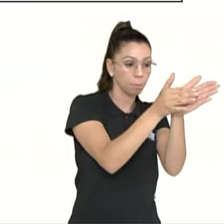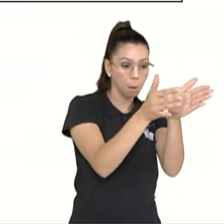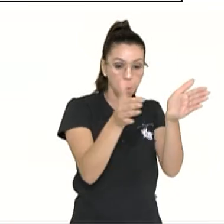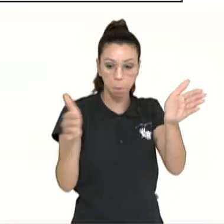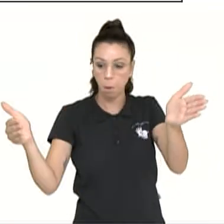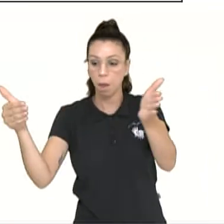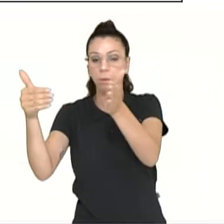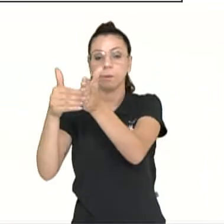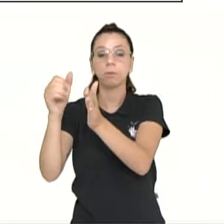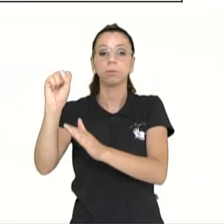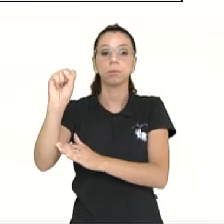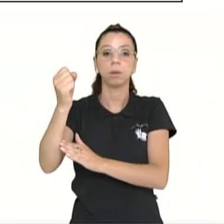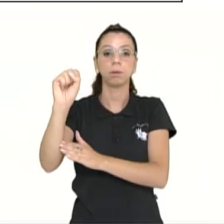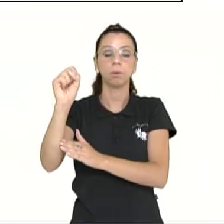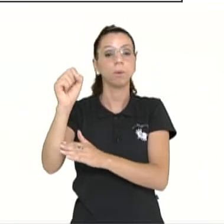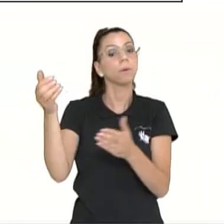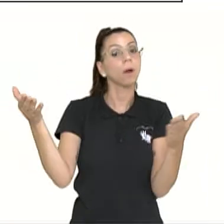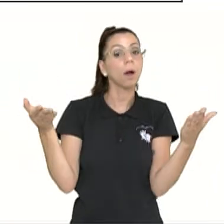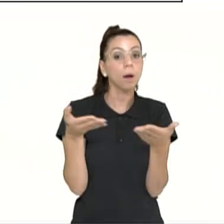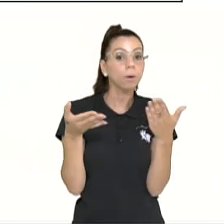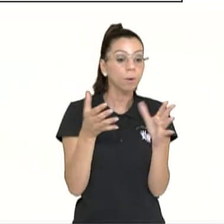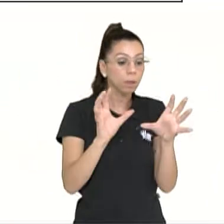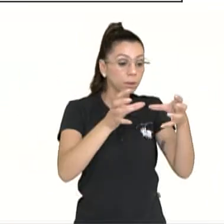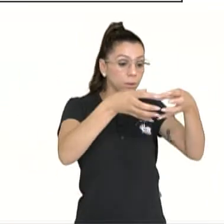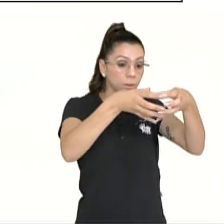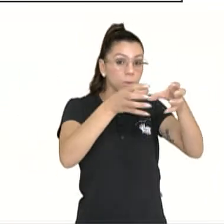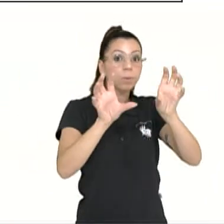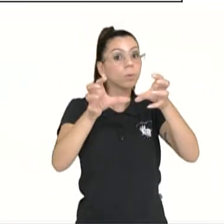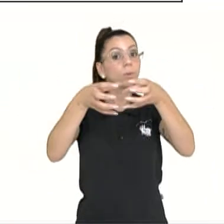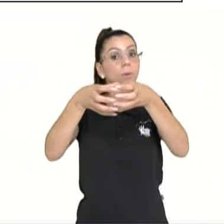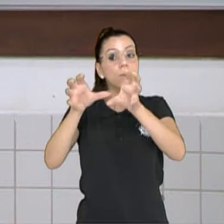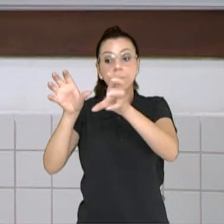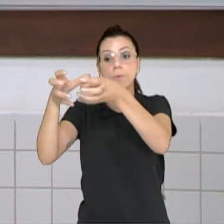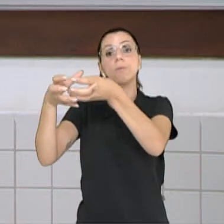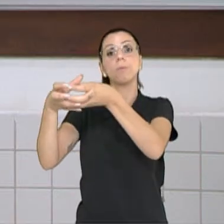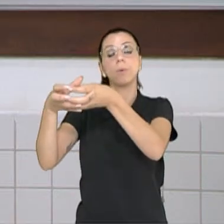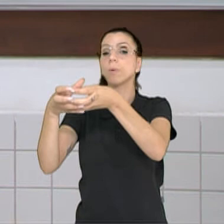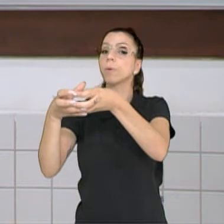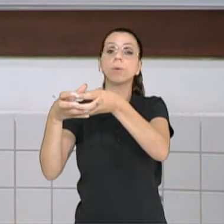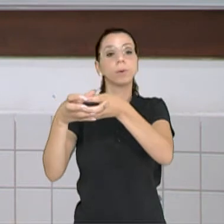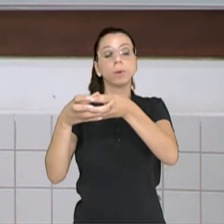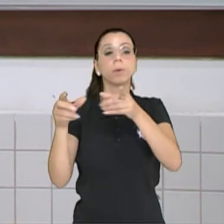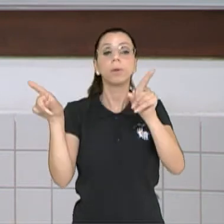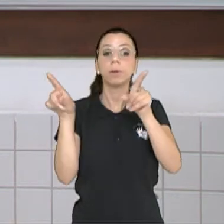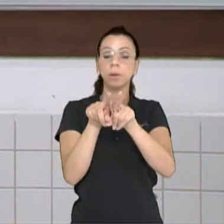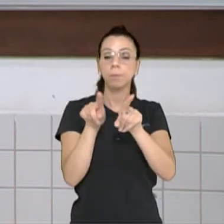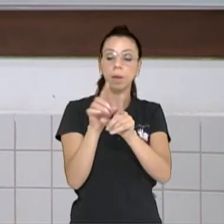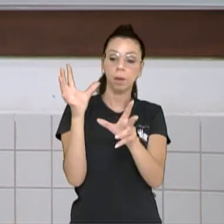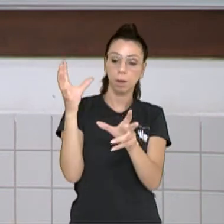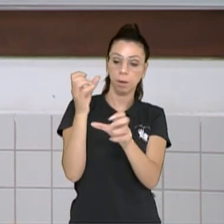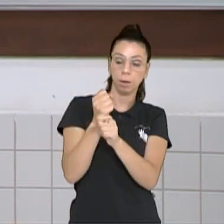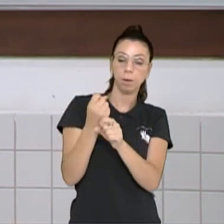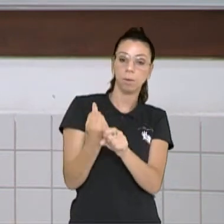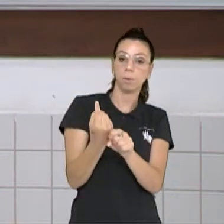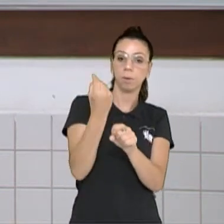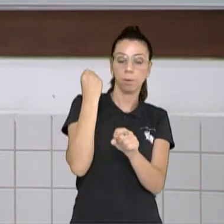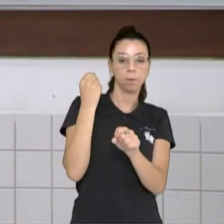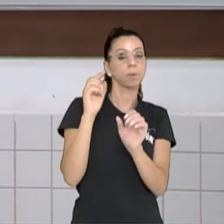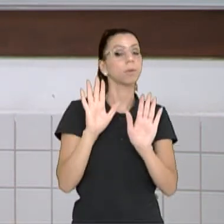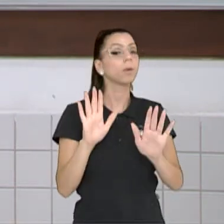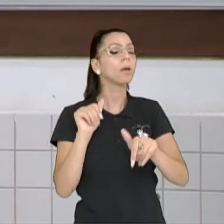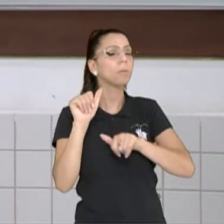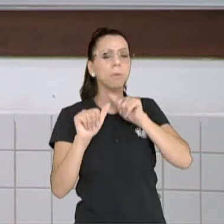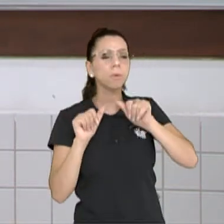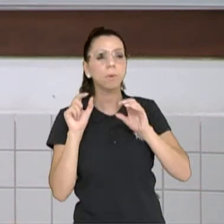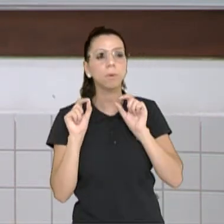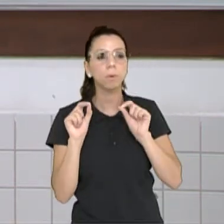Aqui agora vocês vão fazer por classes, completar essa tabela, realizando os mesmos cálculos que os anteriores. O que vai mudar?